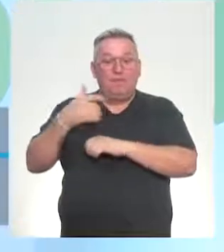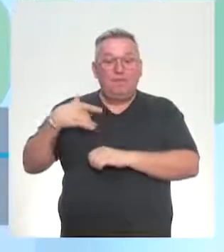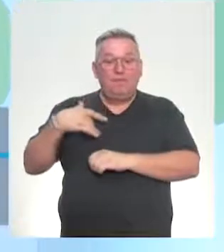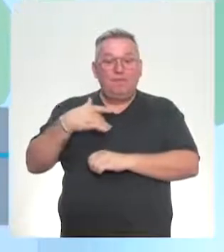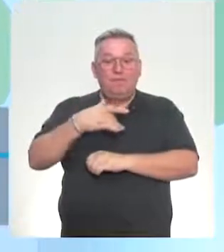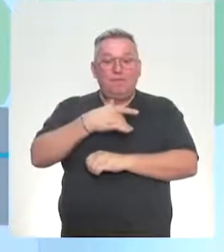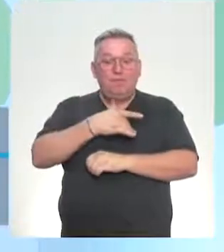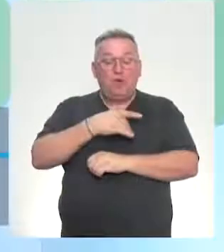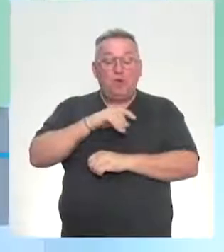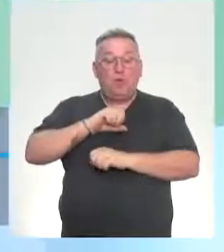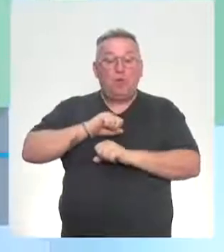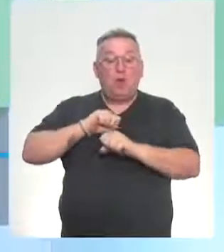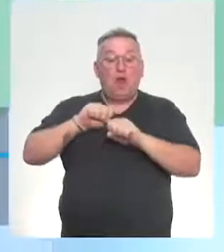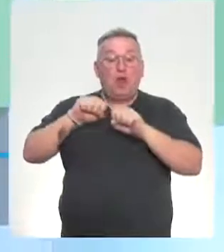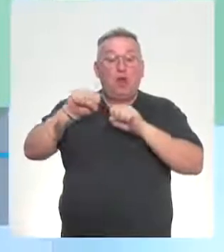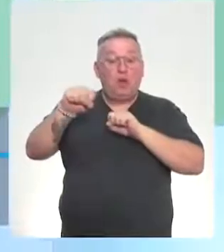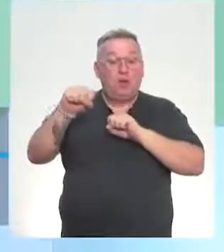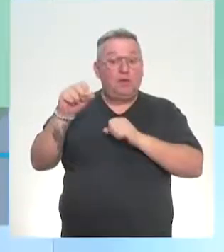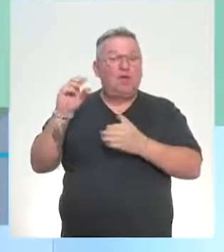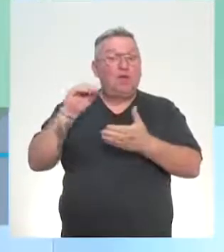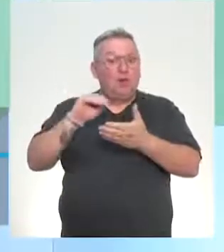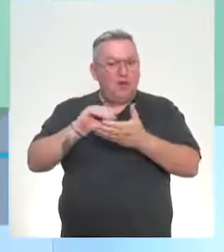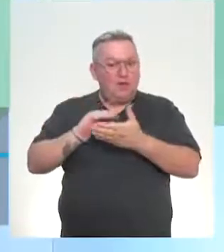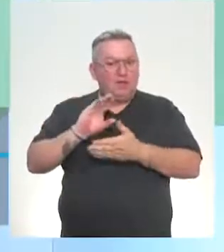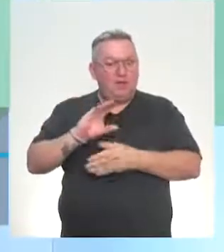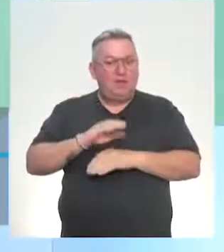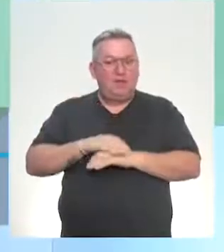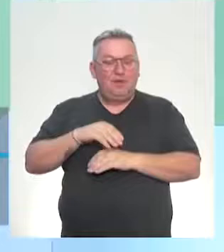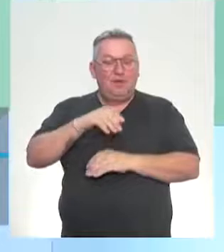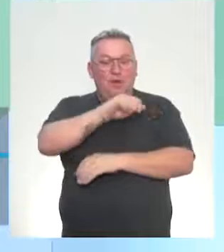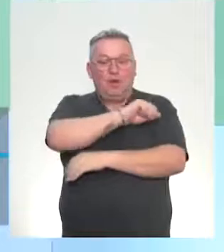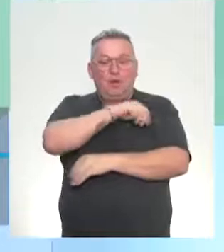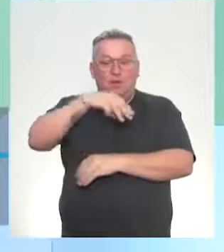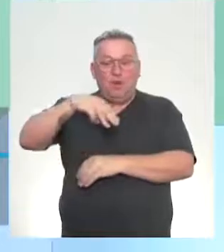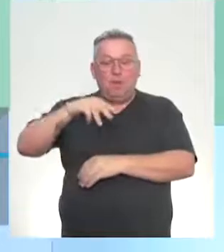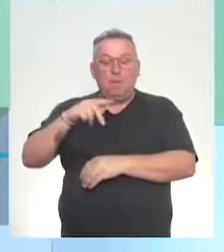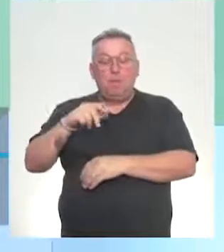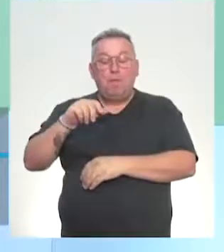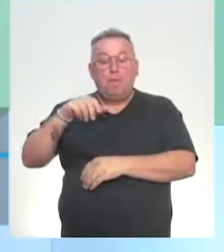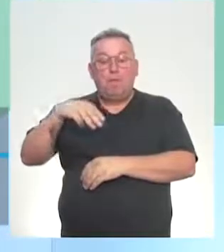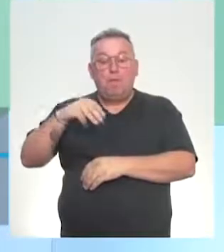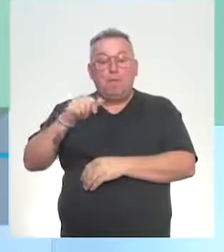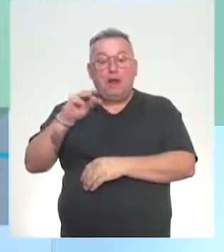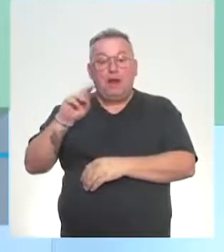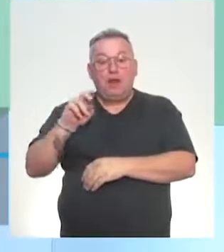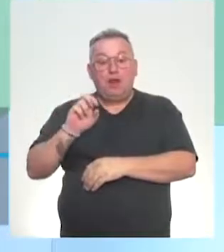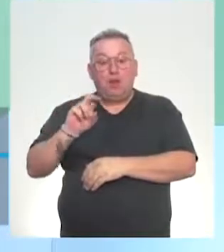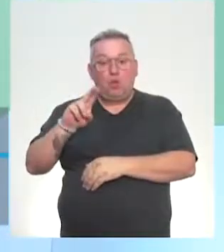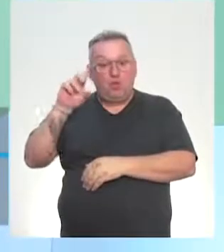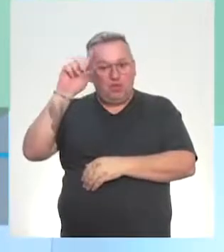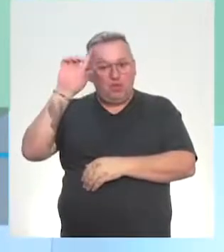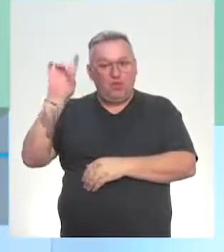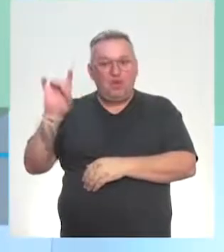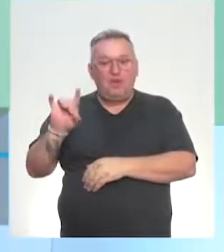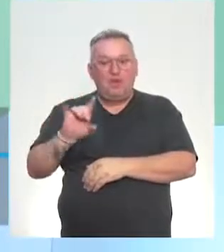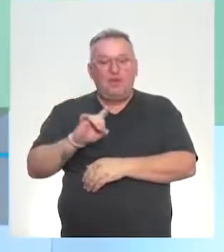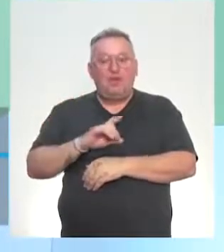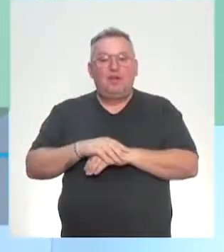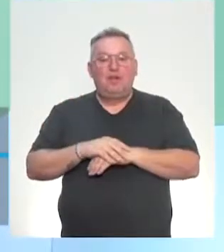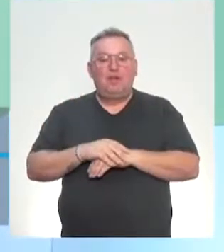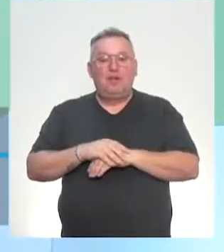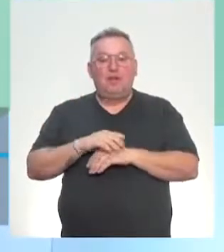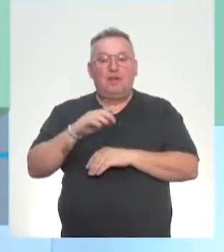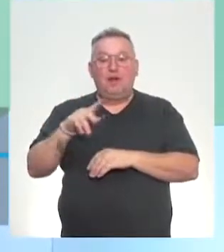tratados como heróis. Vários professores colocando aqui. O aluno Matheus dizendo os heróis do dia a dia, né? No atual momento. A